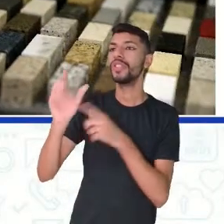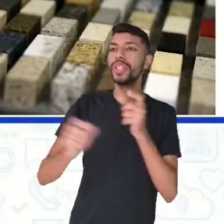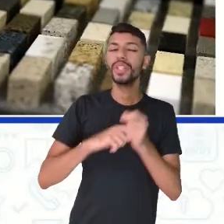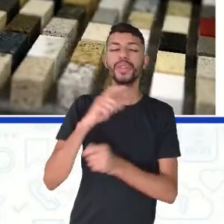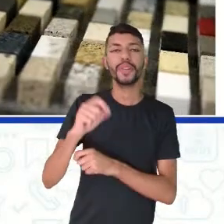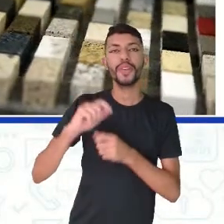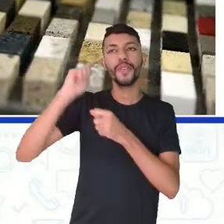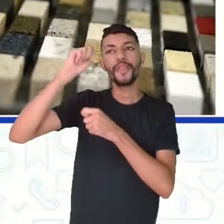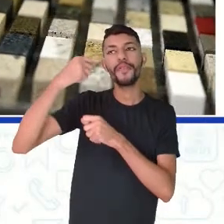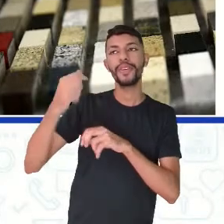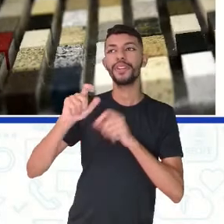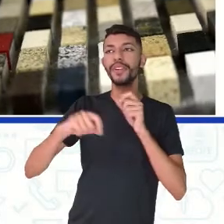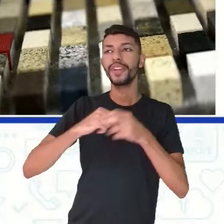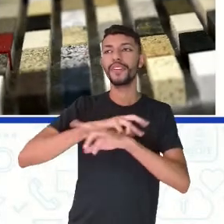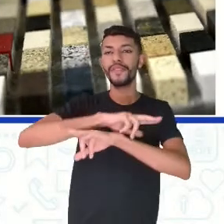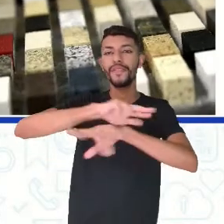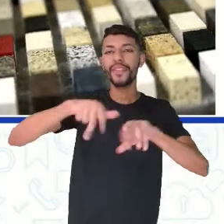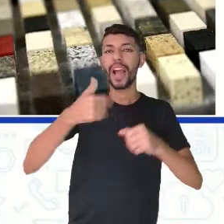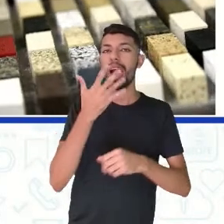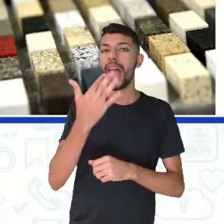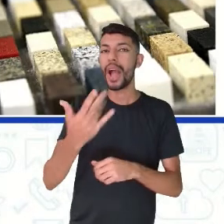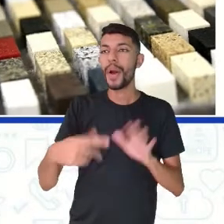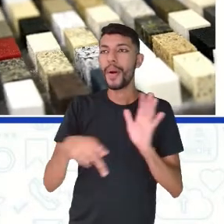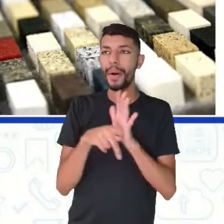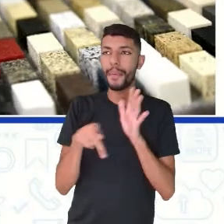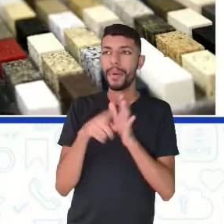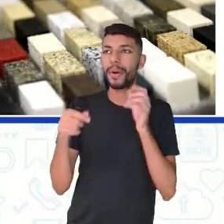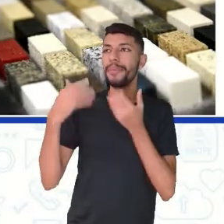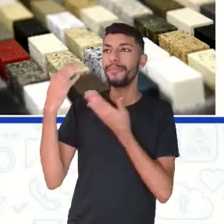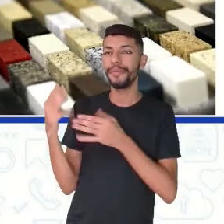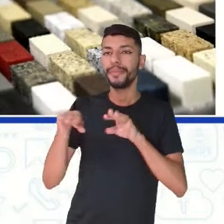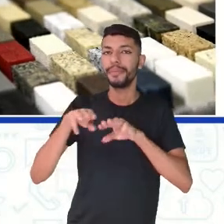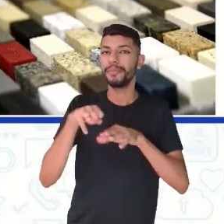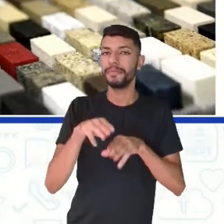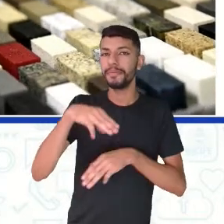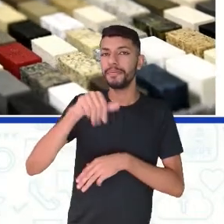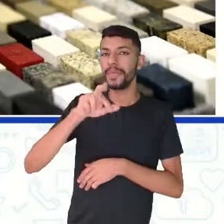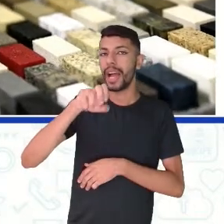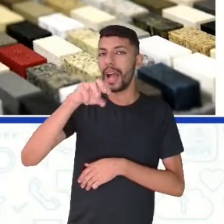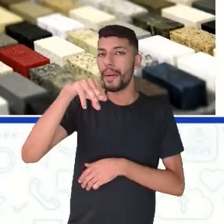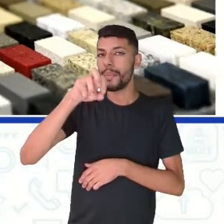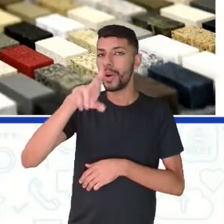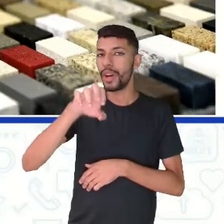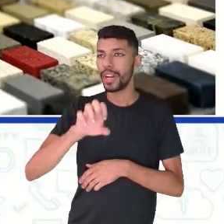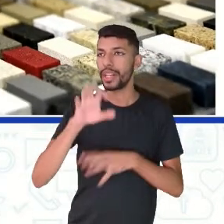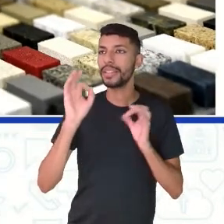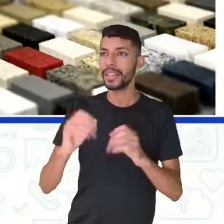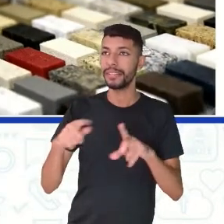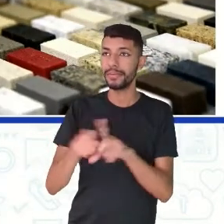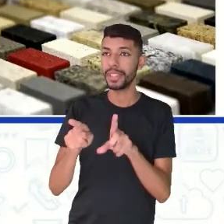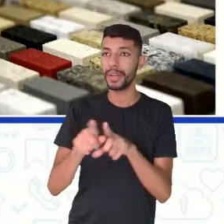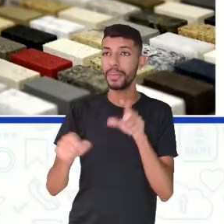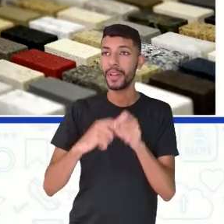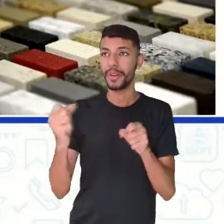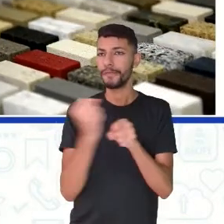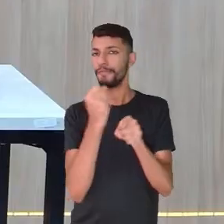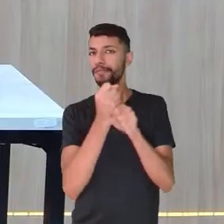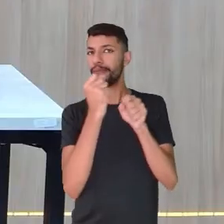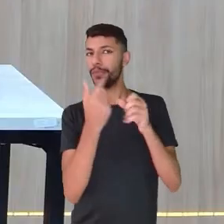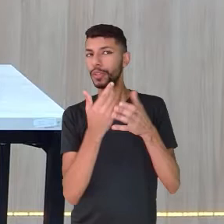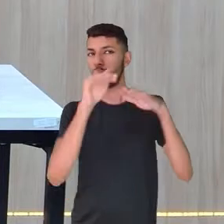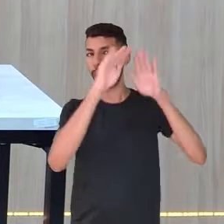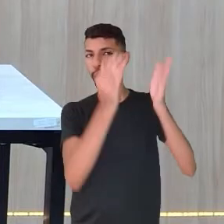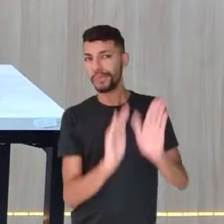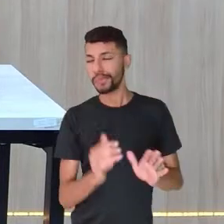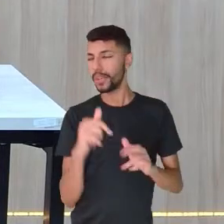dessa questão aí desse mármore, né, e uma representação aí de uma escultura, que vocês também vão poder, né, ver aí na